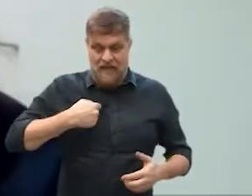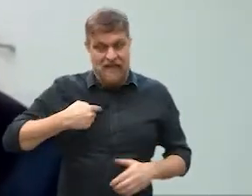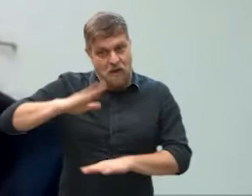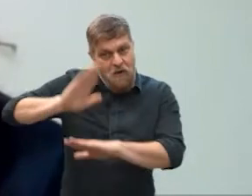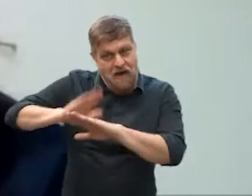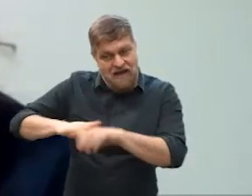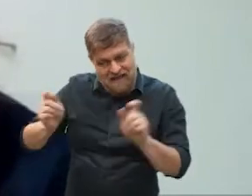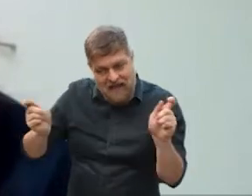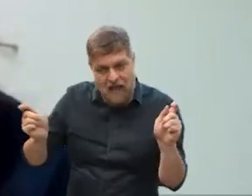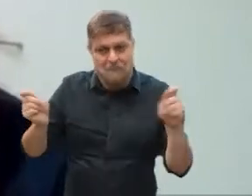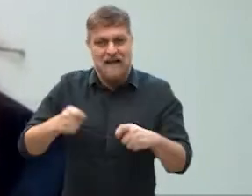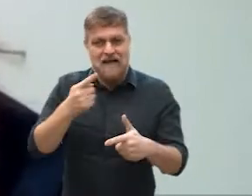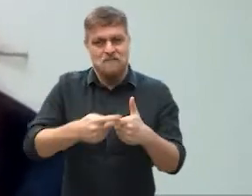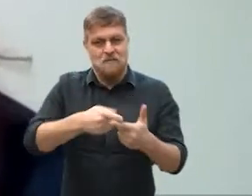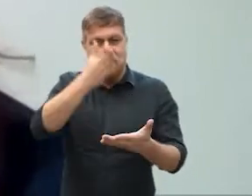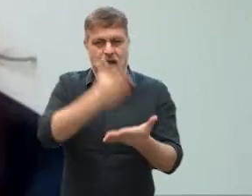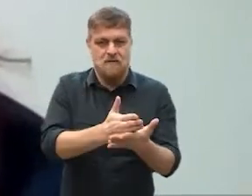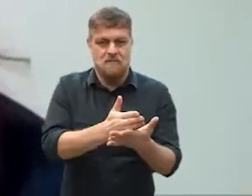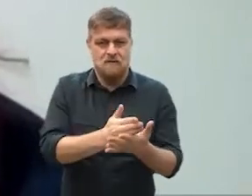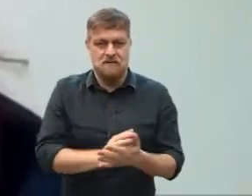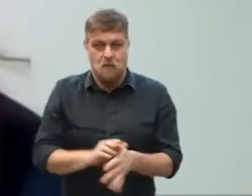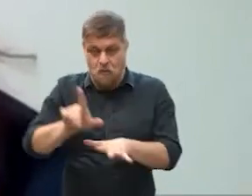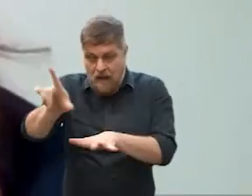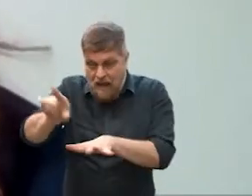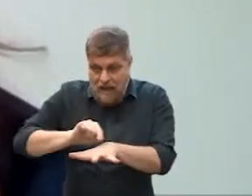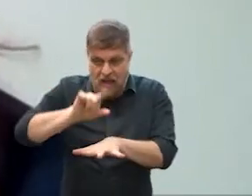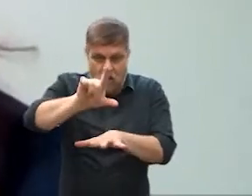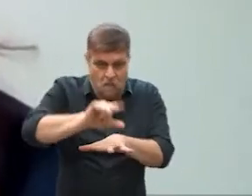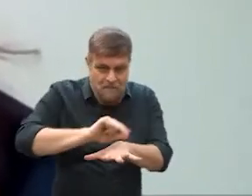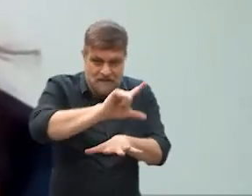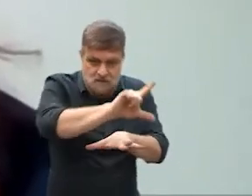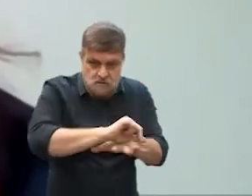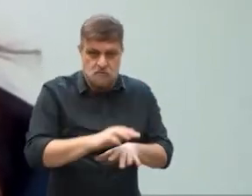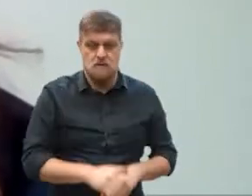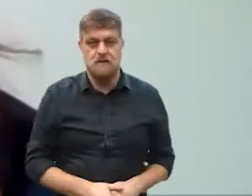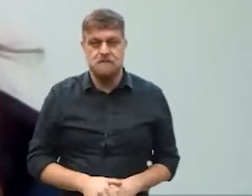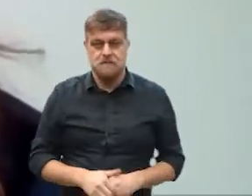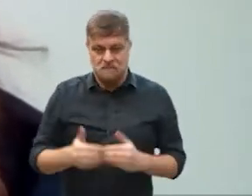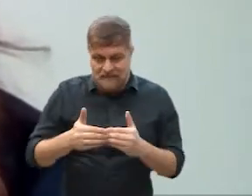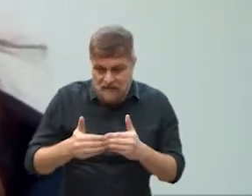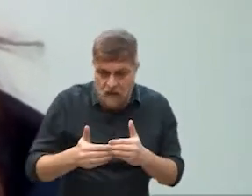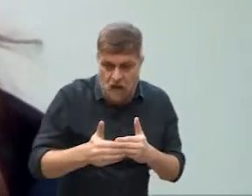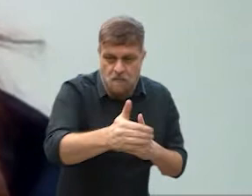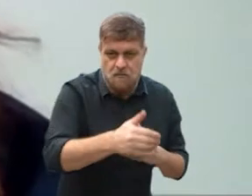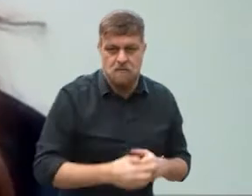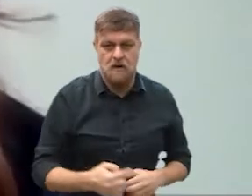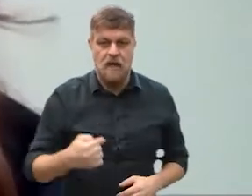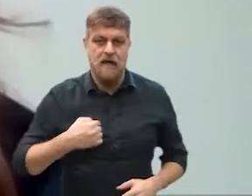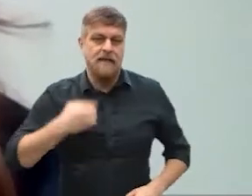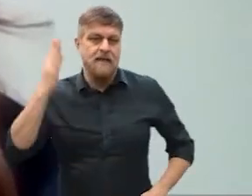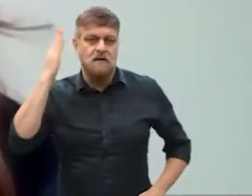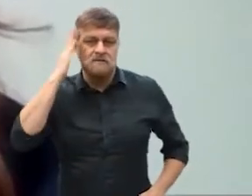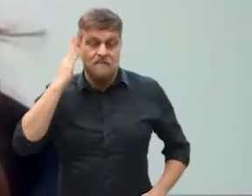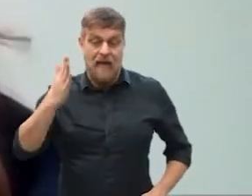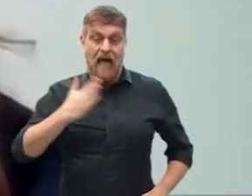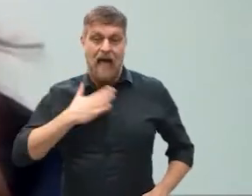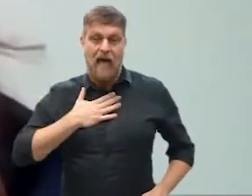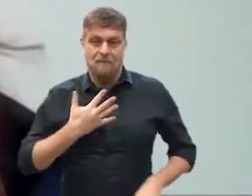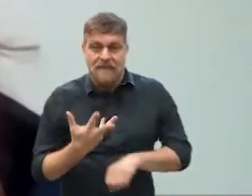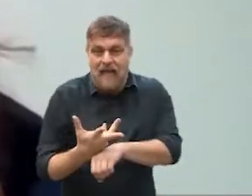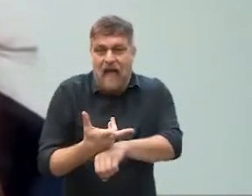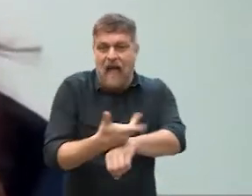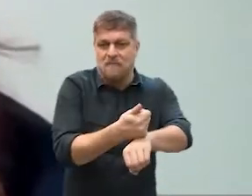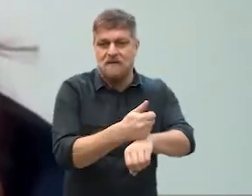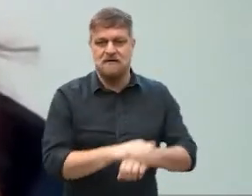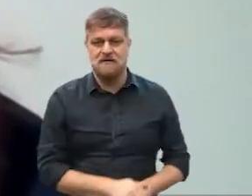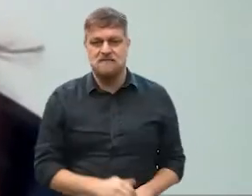para esse problema que eu estou vivendo? Então, eu escolho isso e, a partir disso, eu defino quais são as habilidades que eu quero desenvolver. Então, se